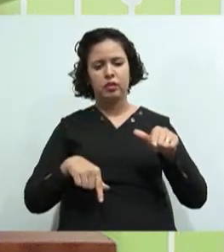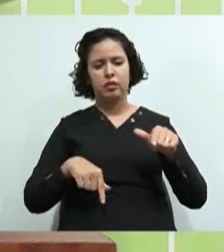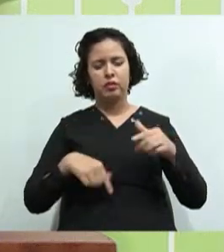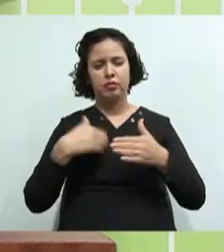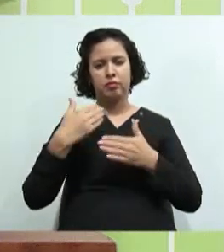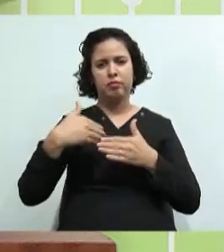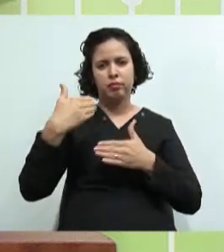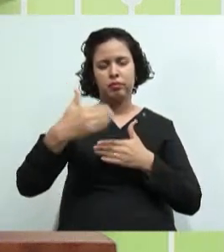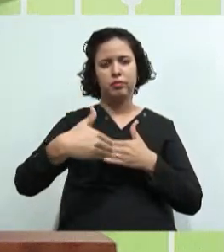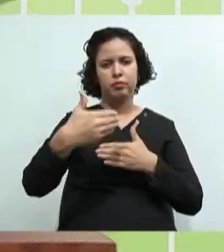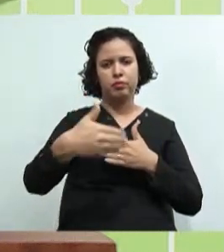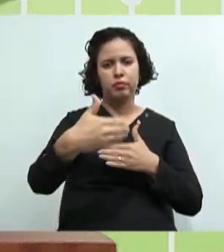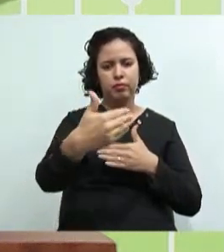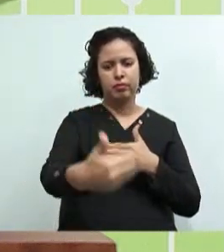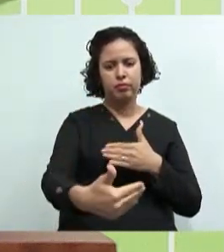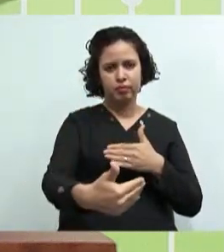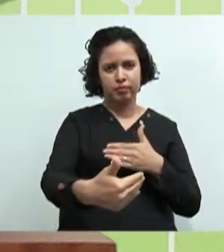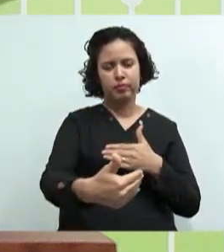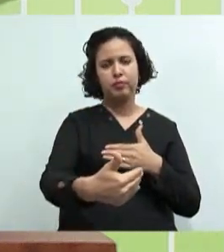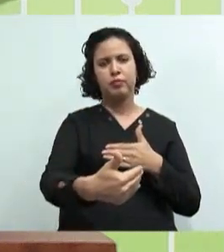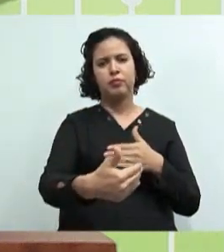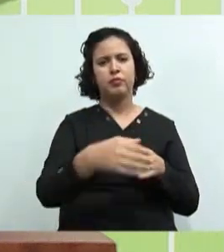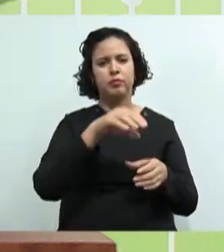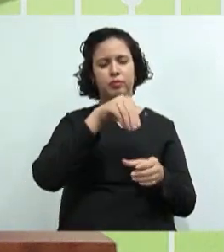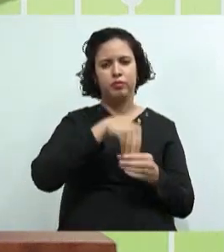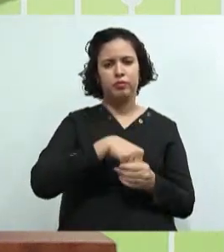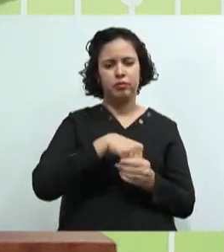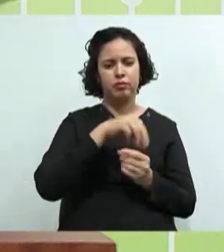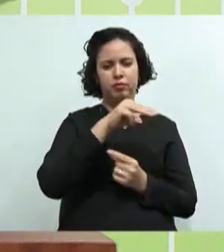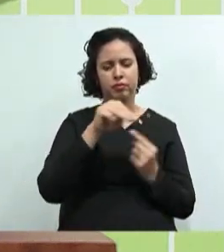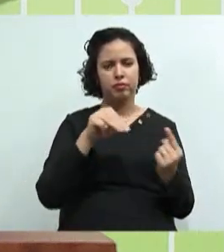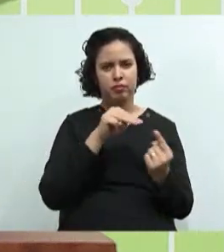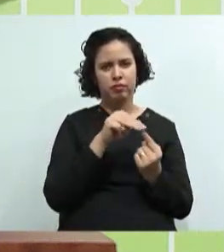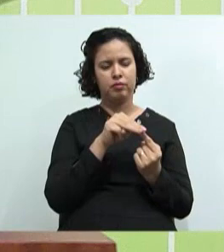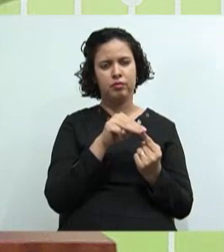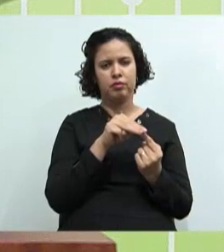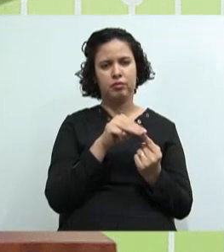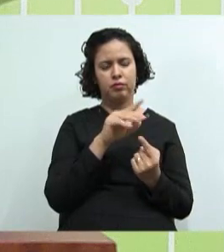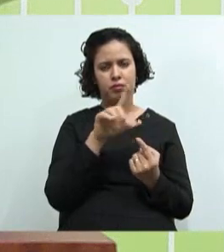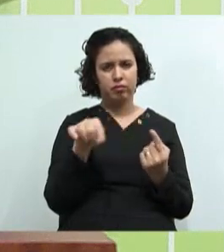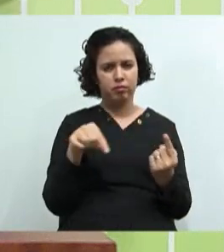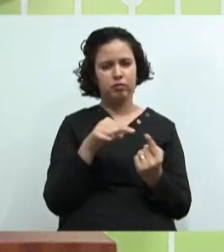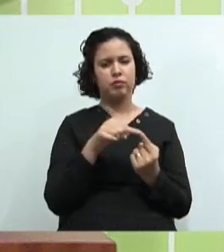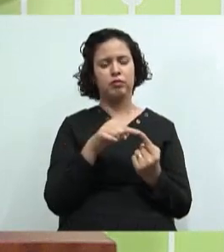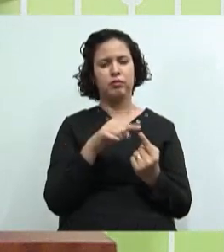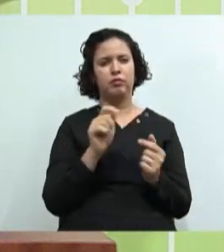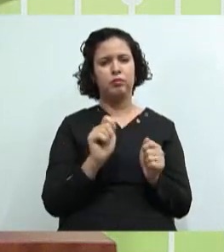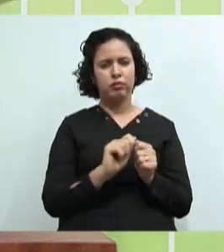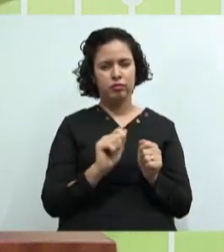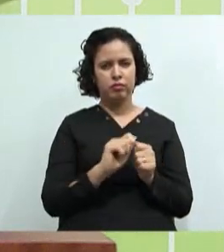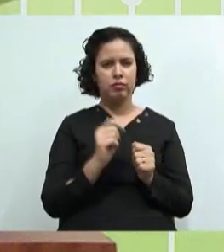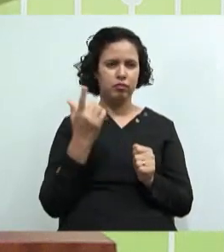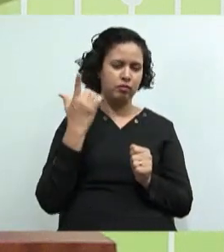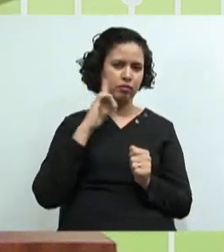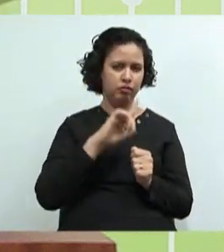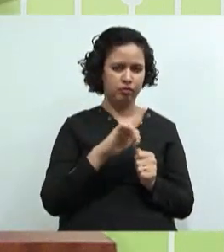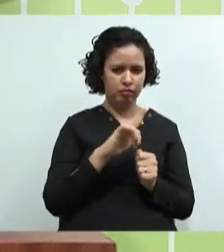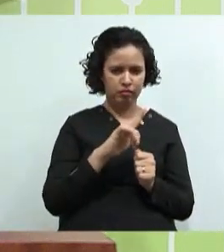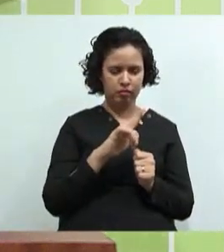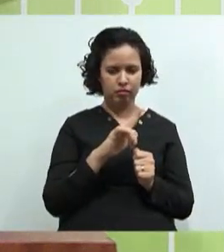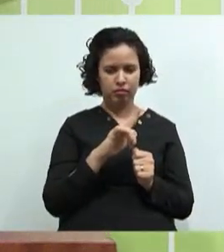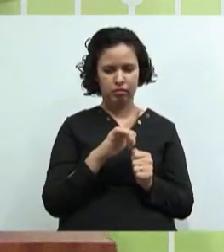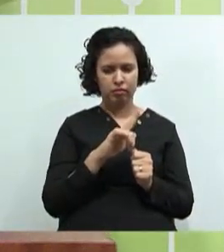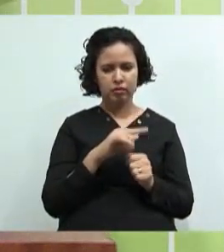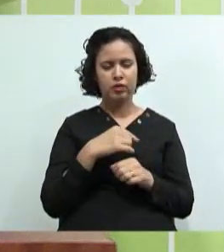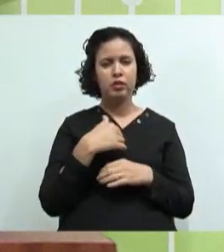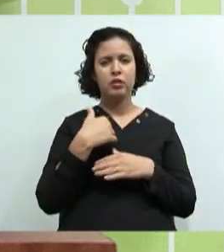as ações definidas, tá, dentro de uma meta, um objetivo que você vai ter que executar para poder alcançar. Tá? E